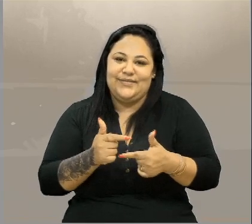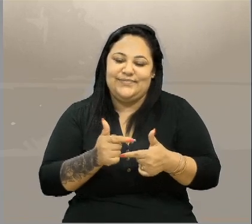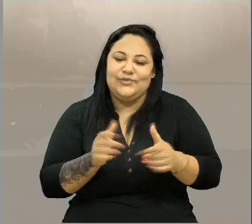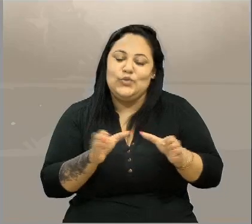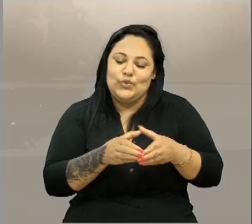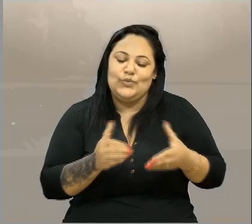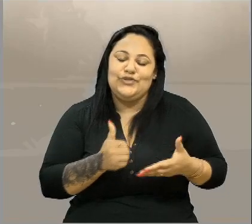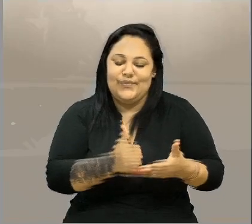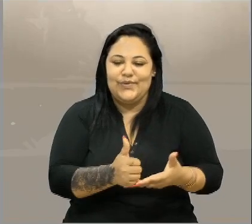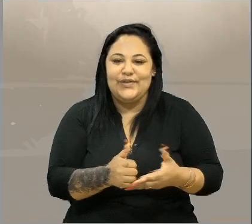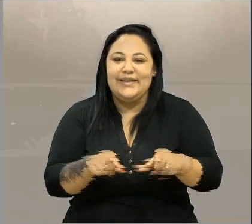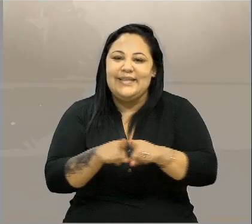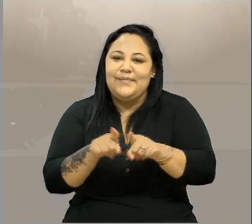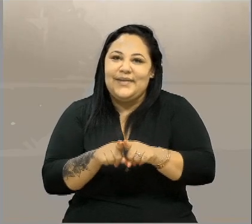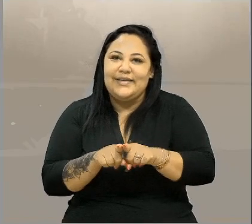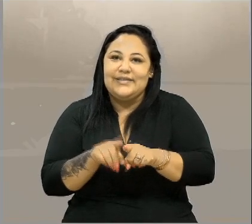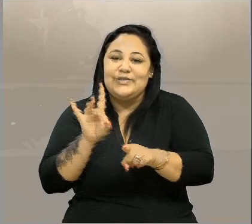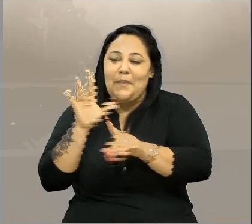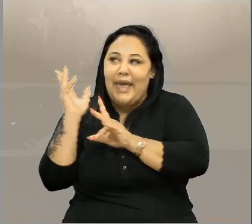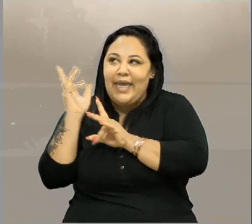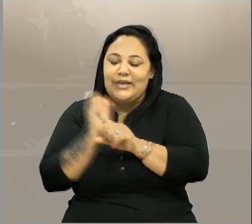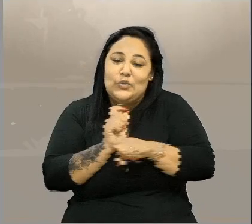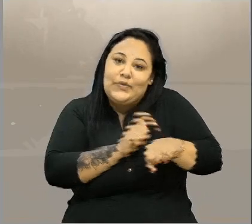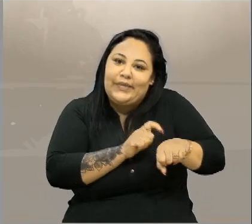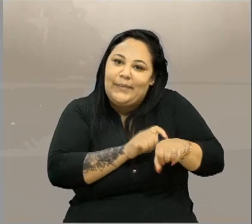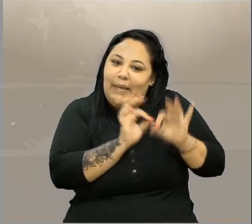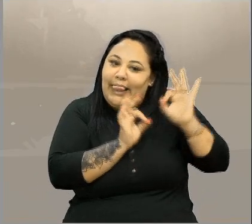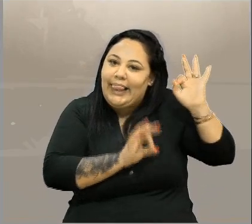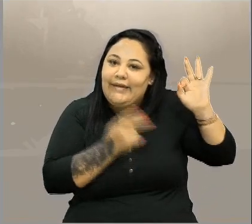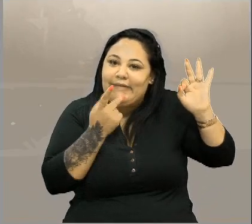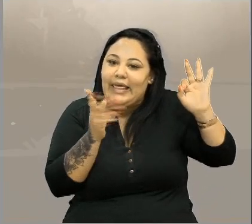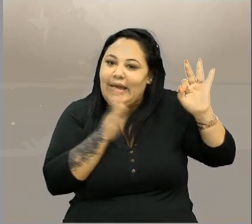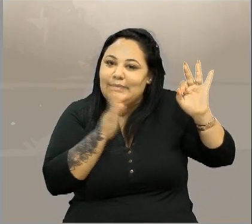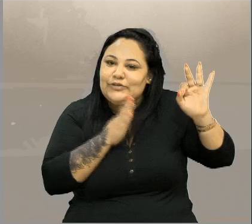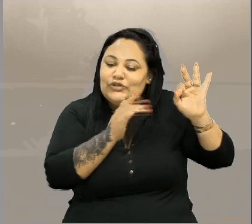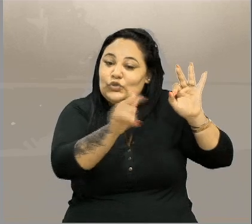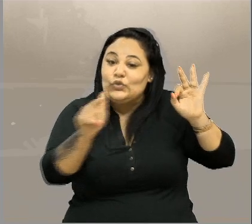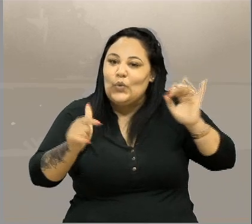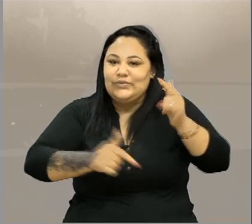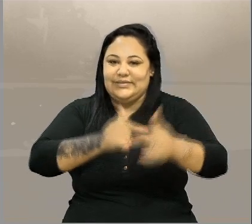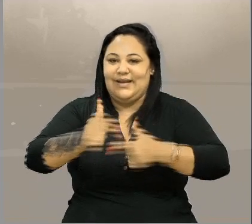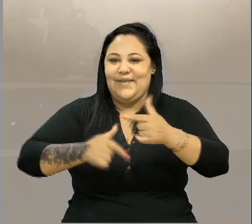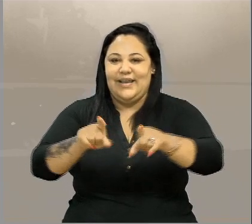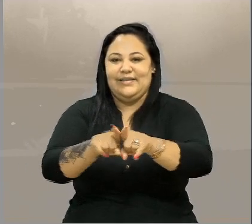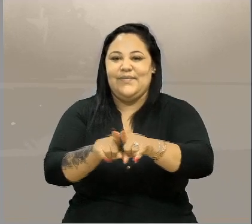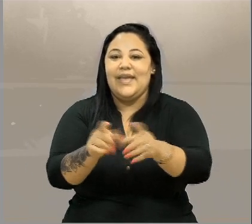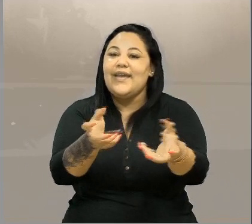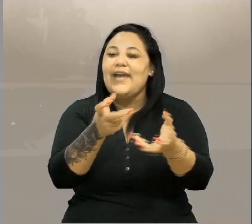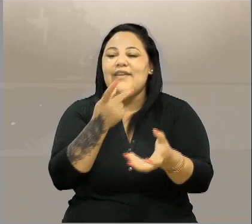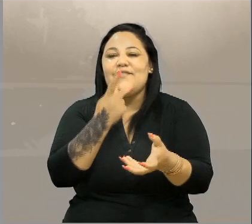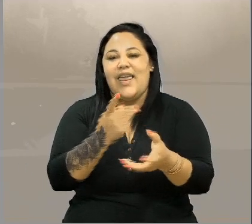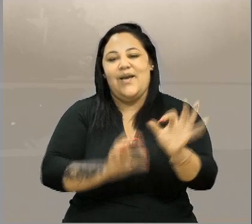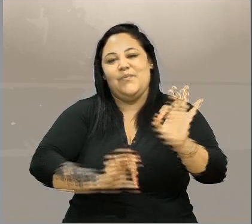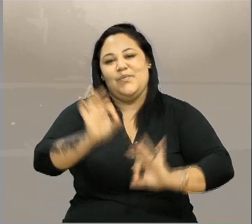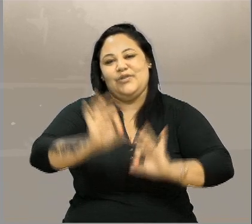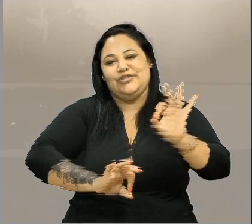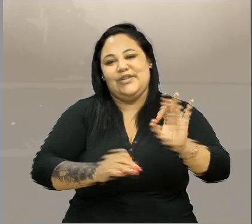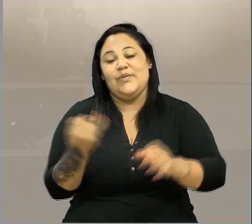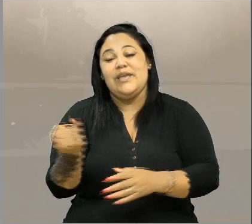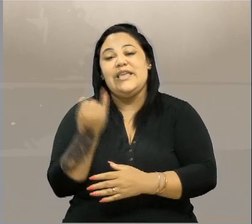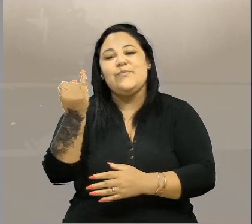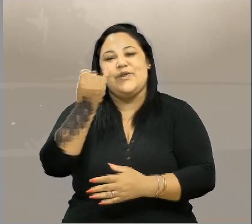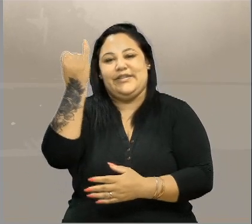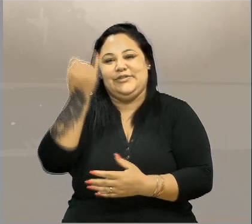Mas, né, para, enfim, conseguir utilizar o meu tempo e falar das outras ações também, quero falar de um projeto muito